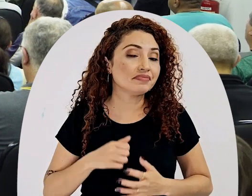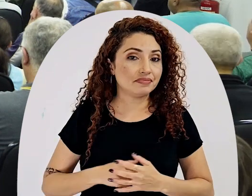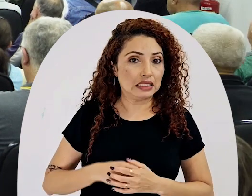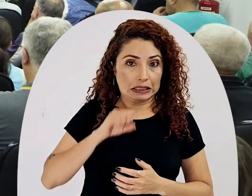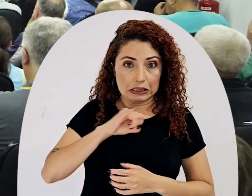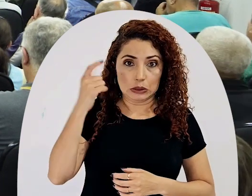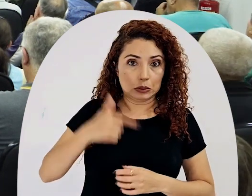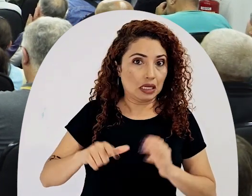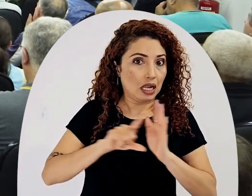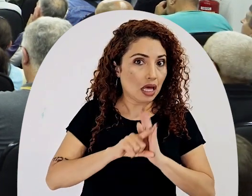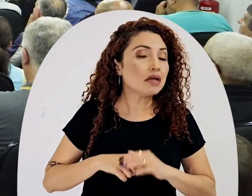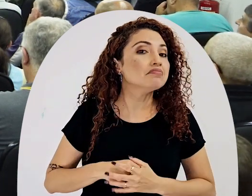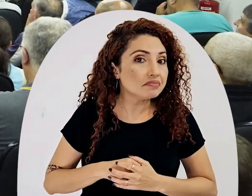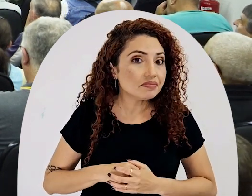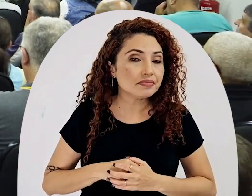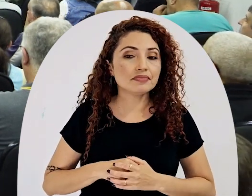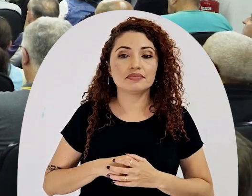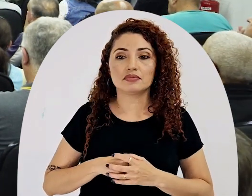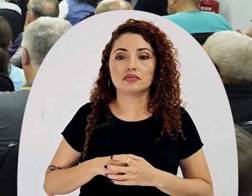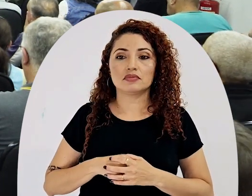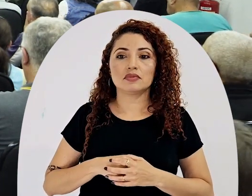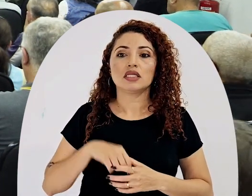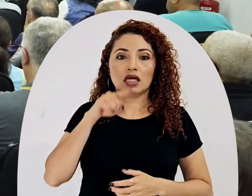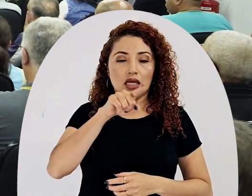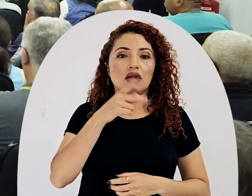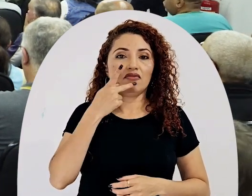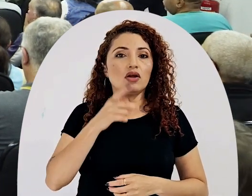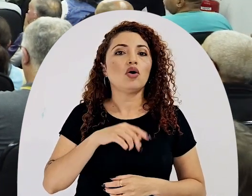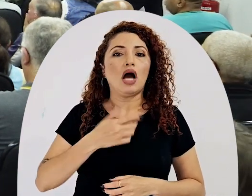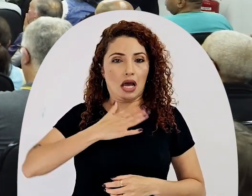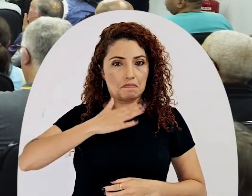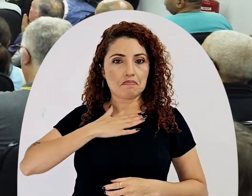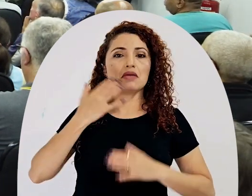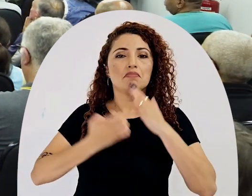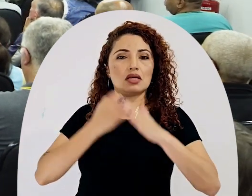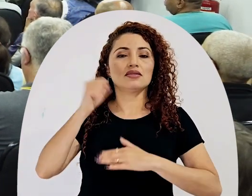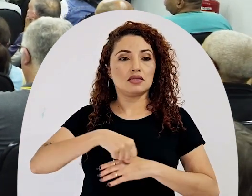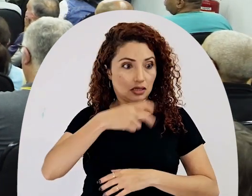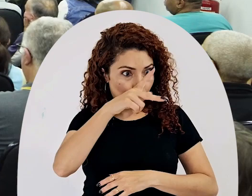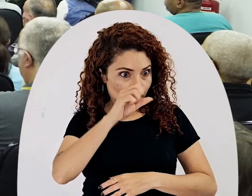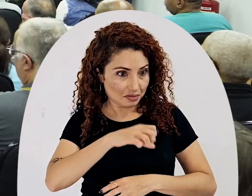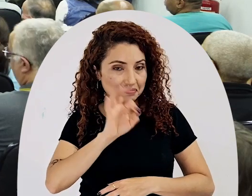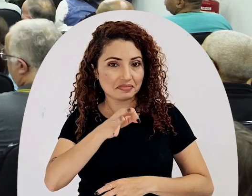A sua, sim. Pode fazer. Não, pode fazer. Pode fazer.